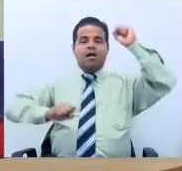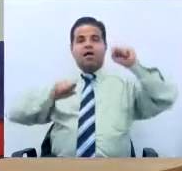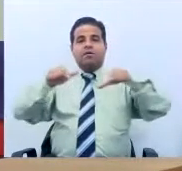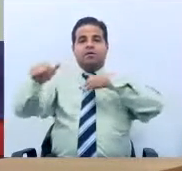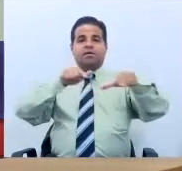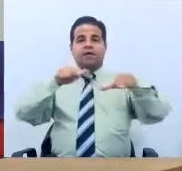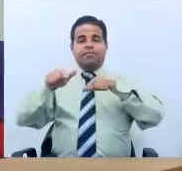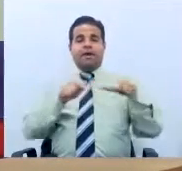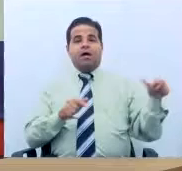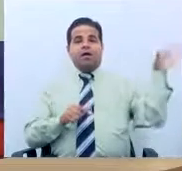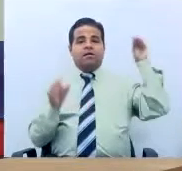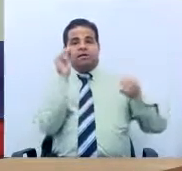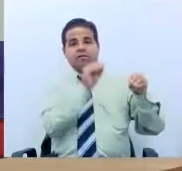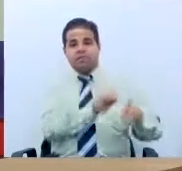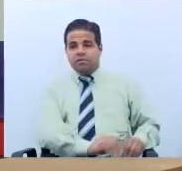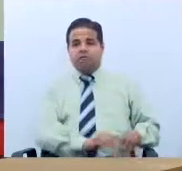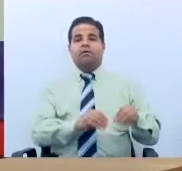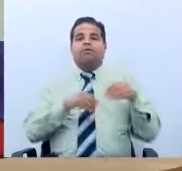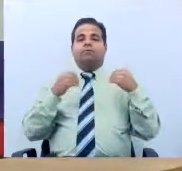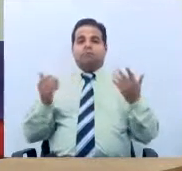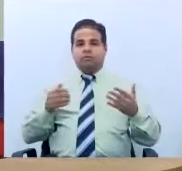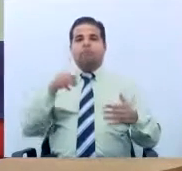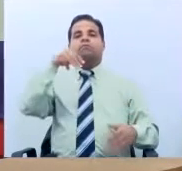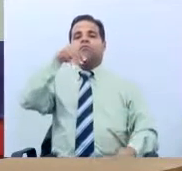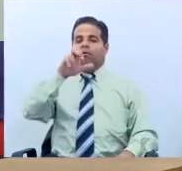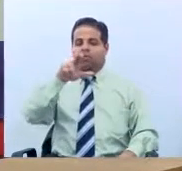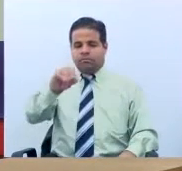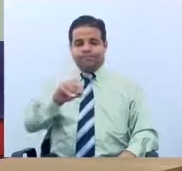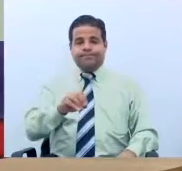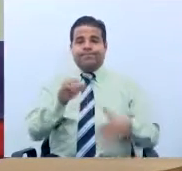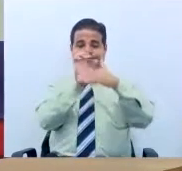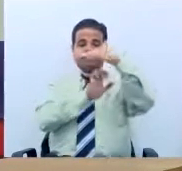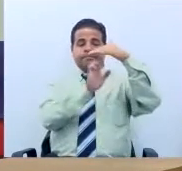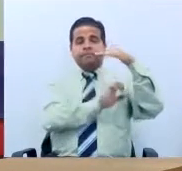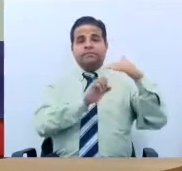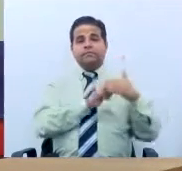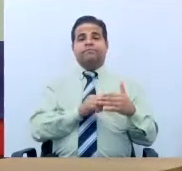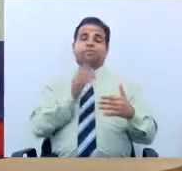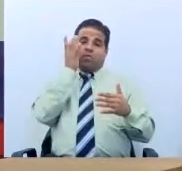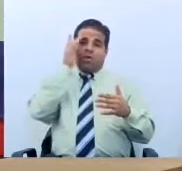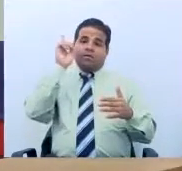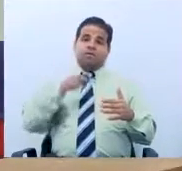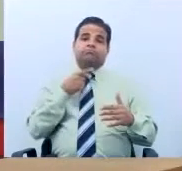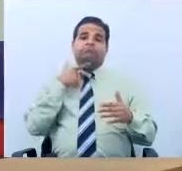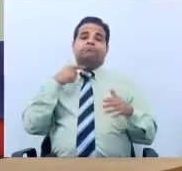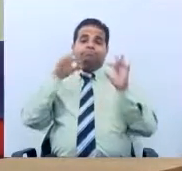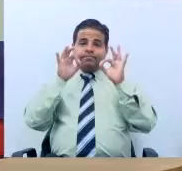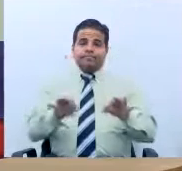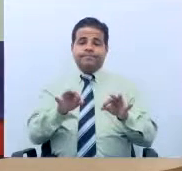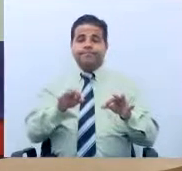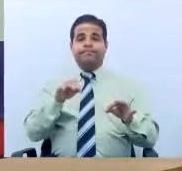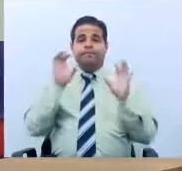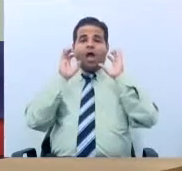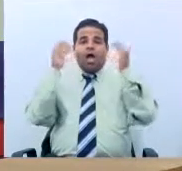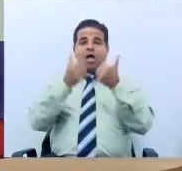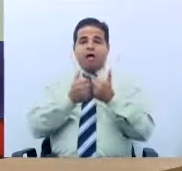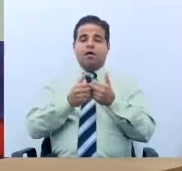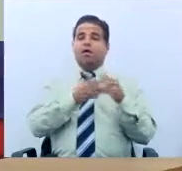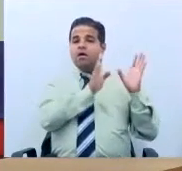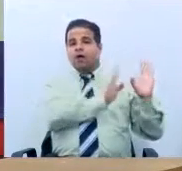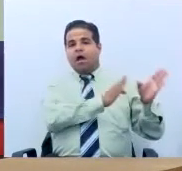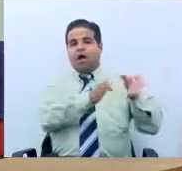se lançando como microempreendedores. Então, acho que é o dever dessa municipalidade e desta Câmara